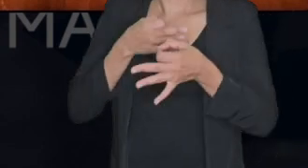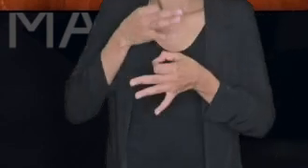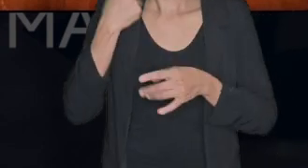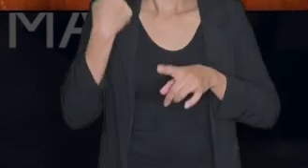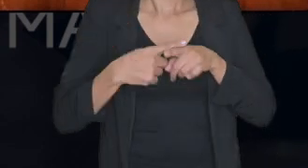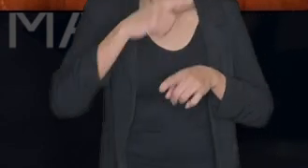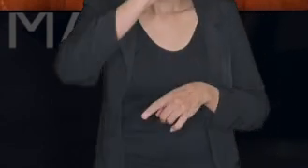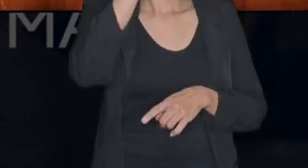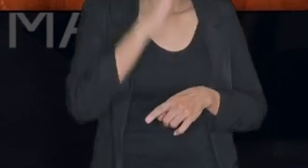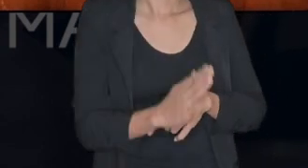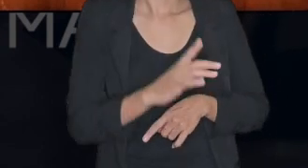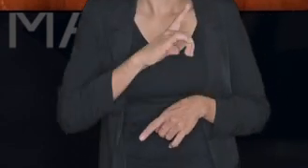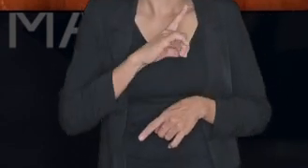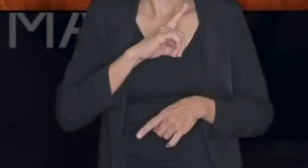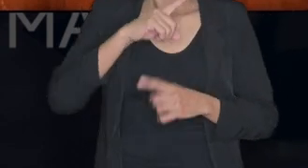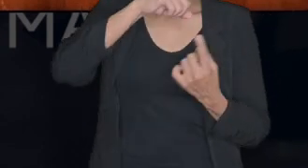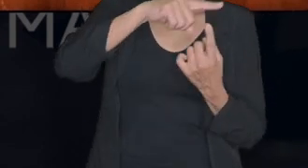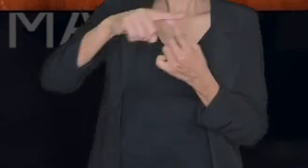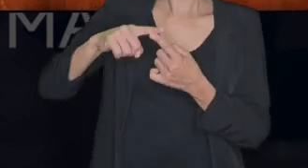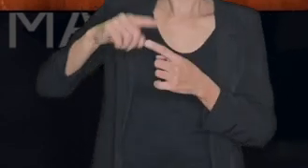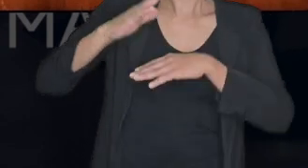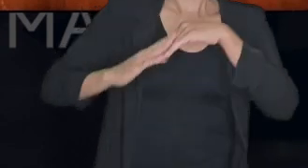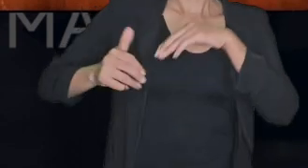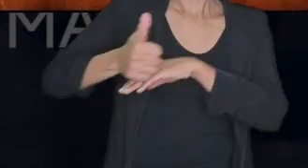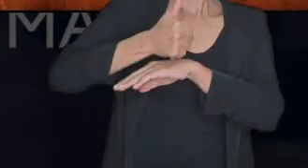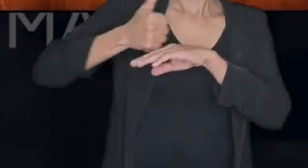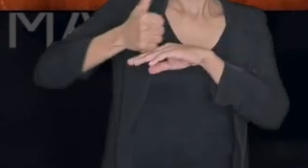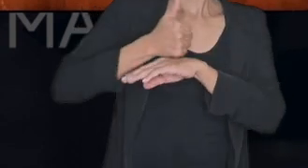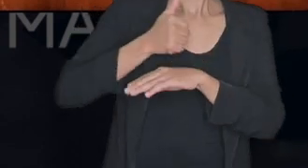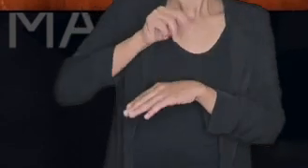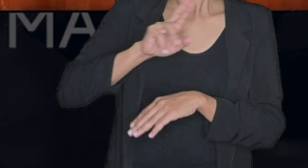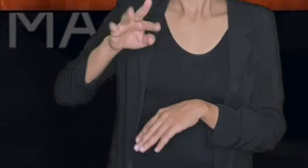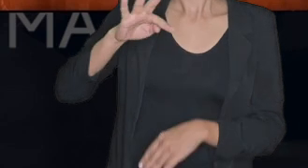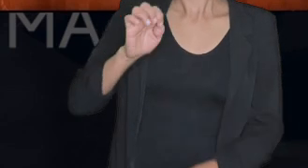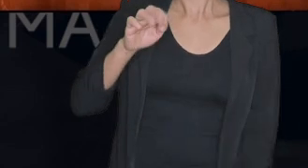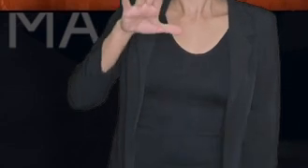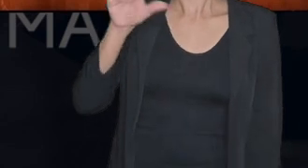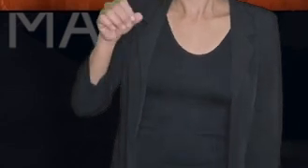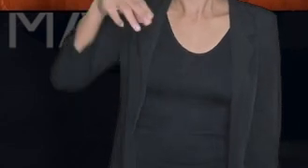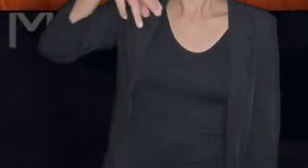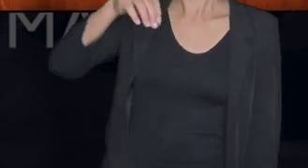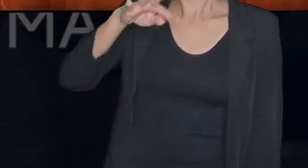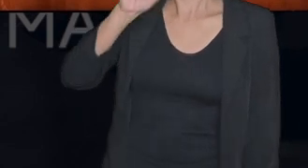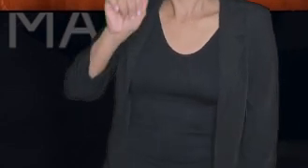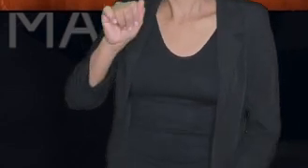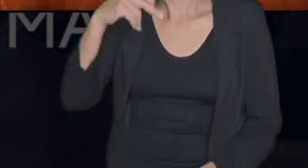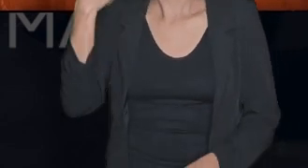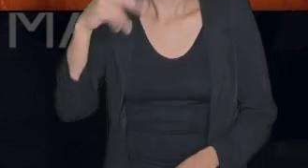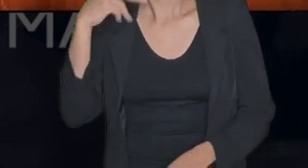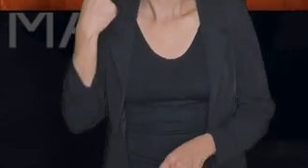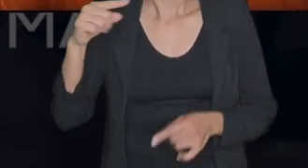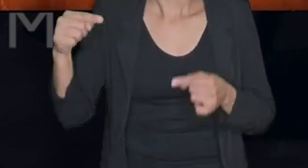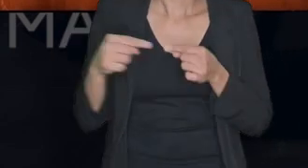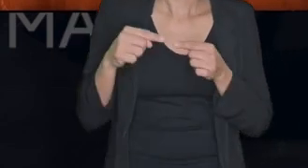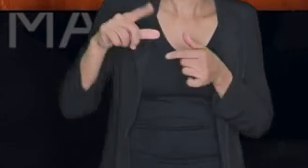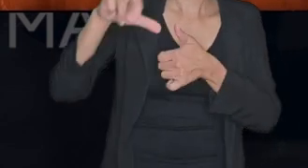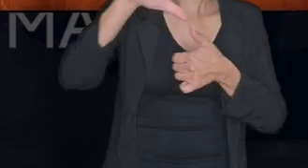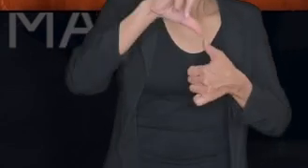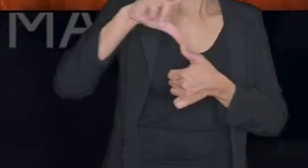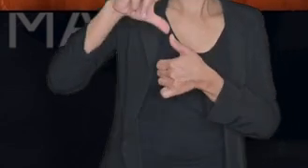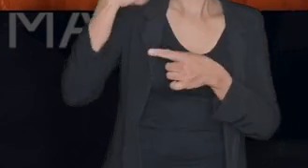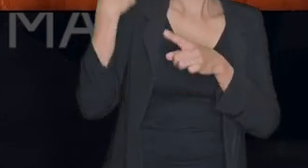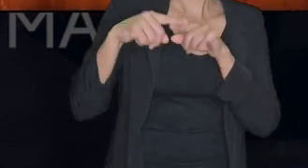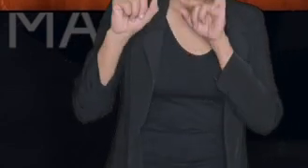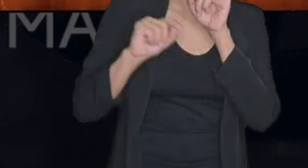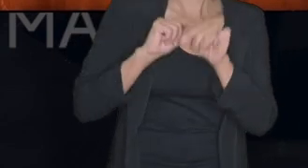profissional, que é o tabelião de notas, num estilo de notariado latino, em que a clientela,